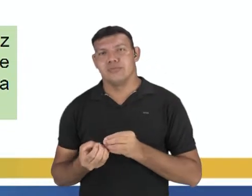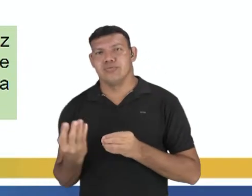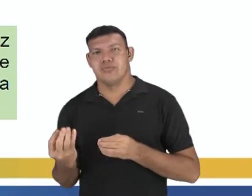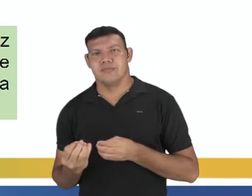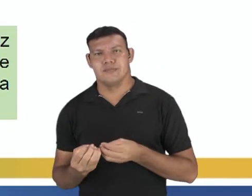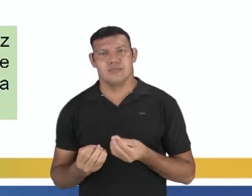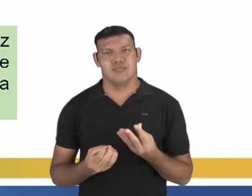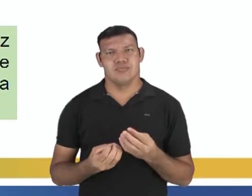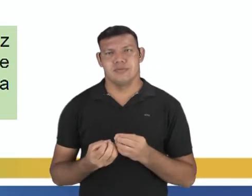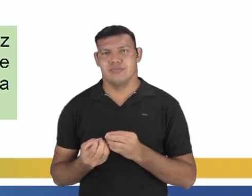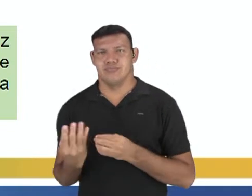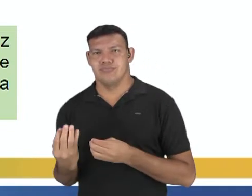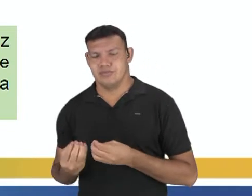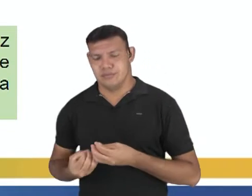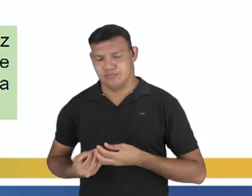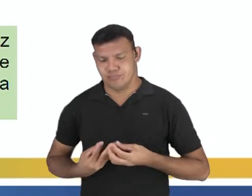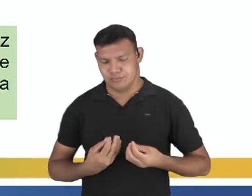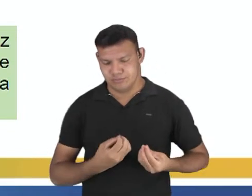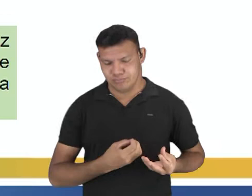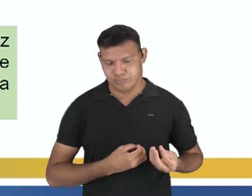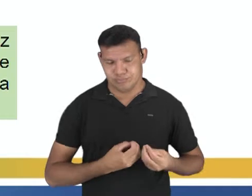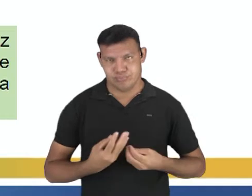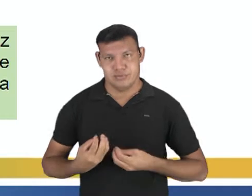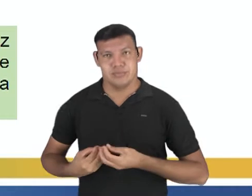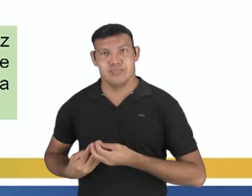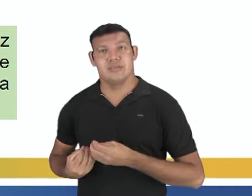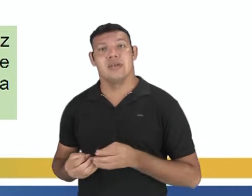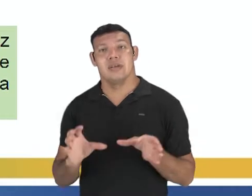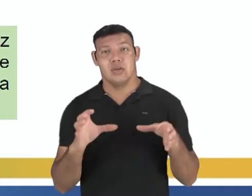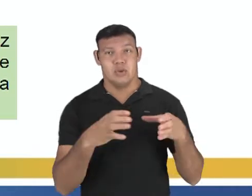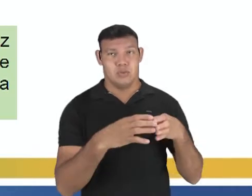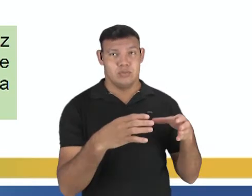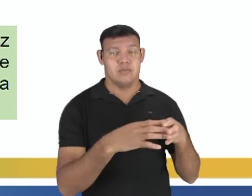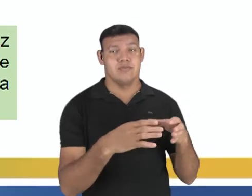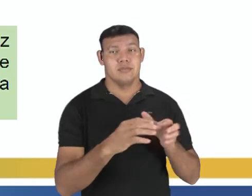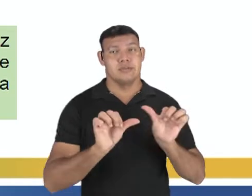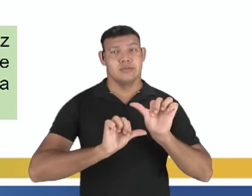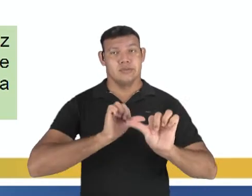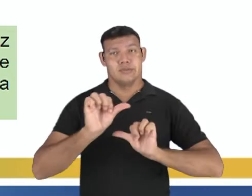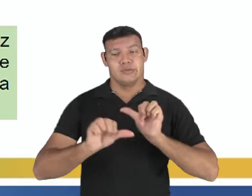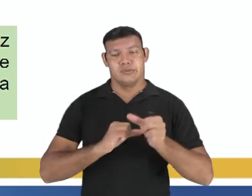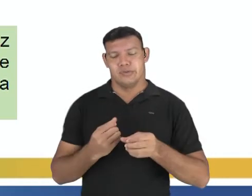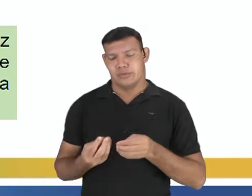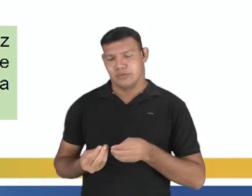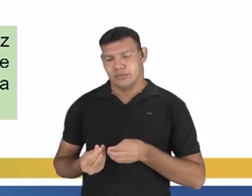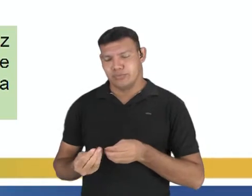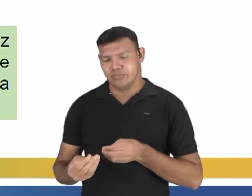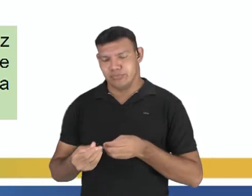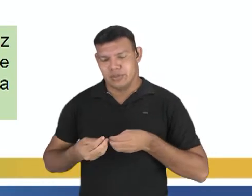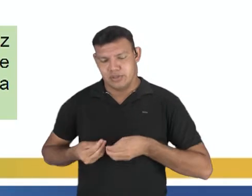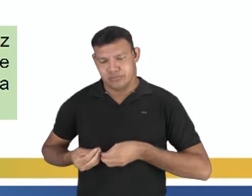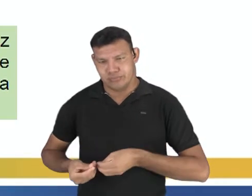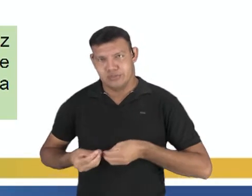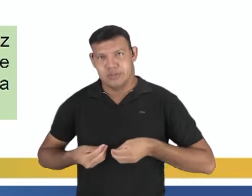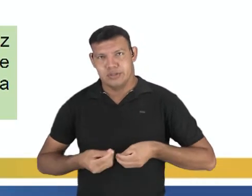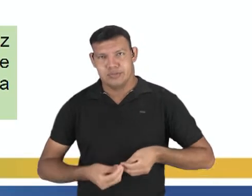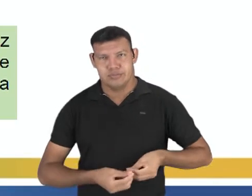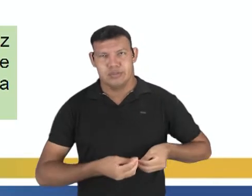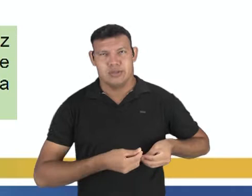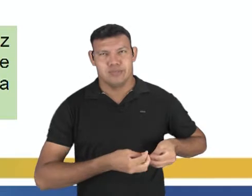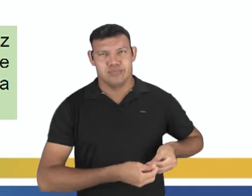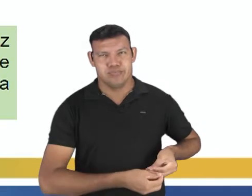de anabolismo. Já o conjunto de reações de degradação, ou seja, de quebra